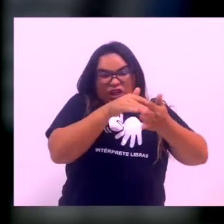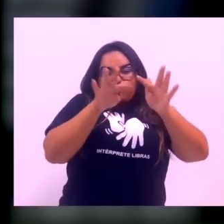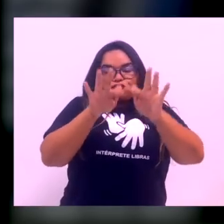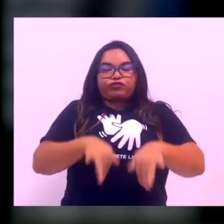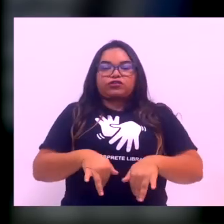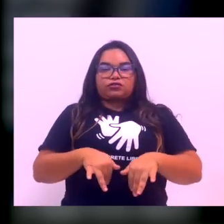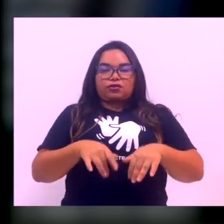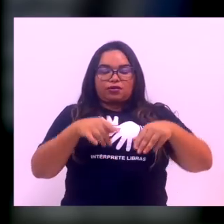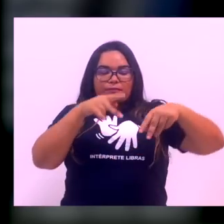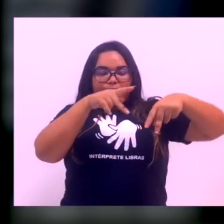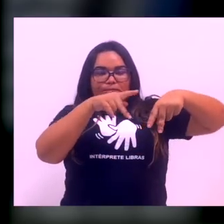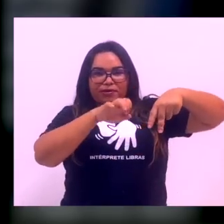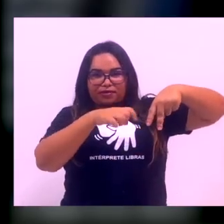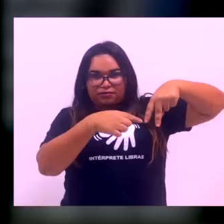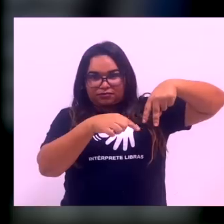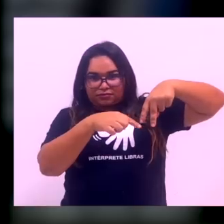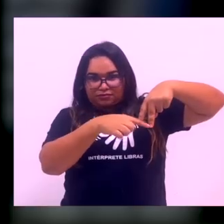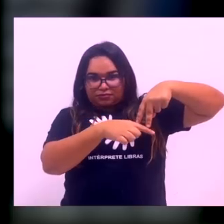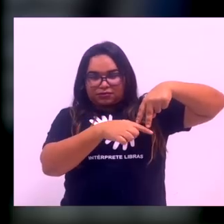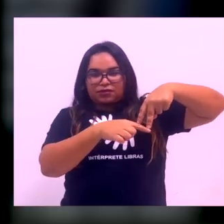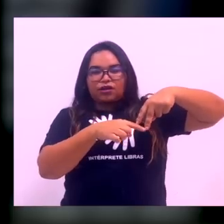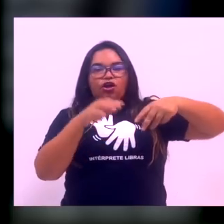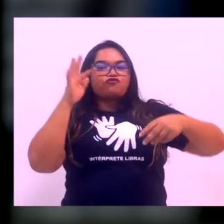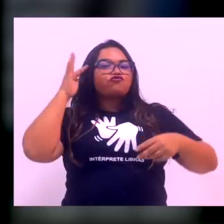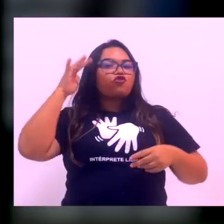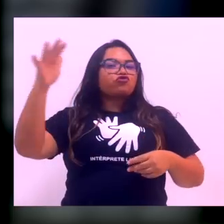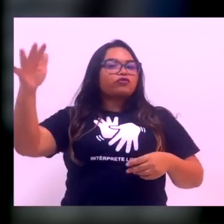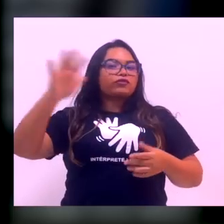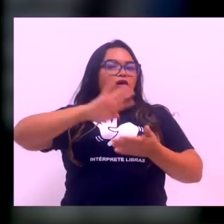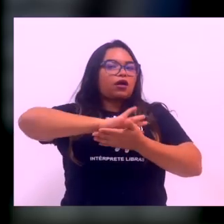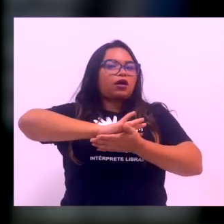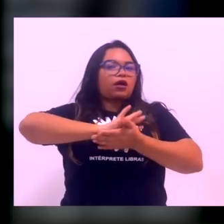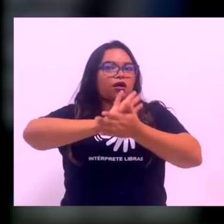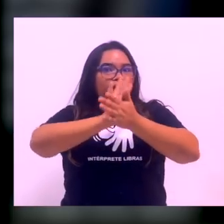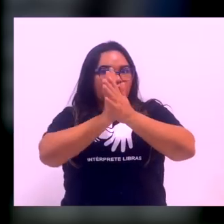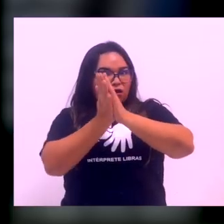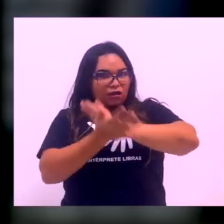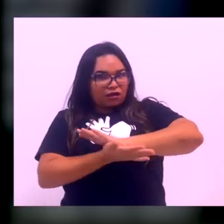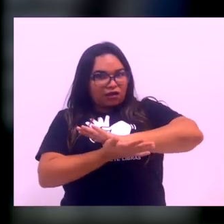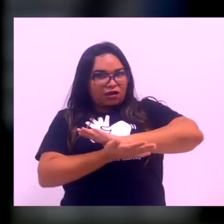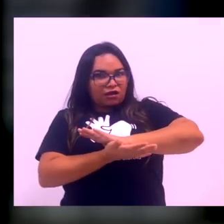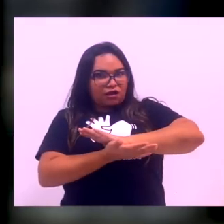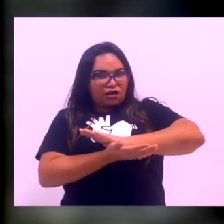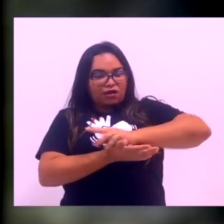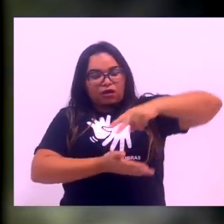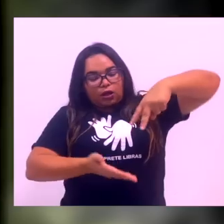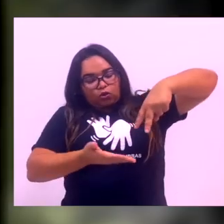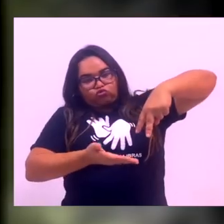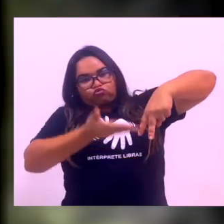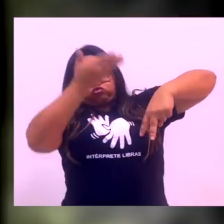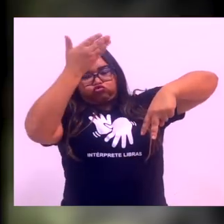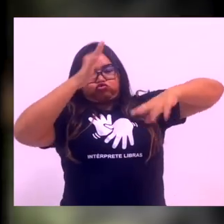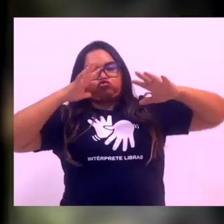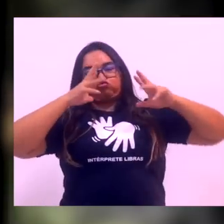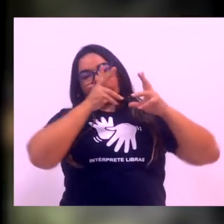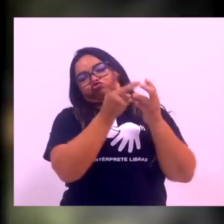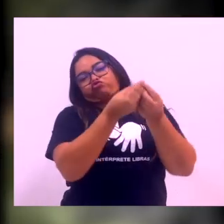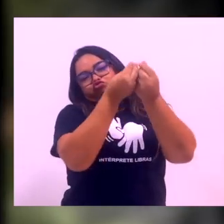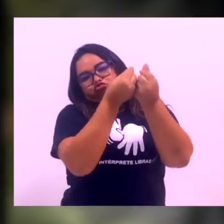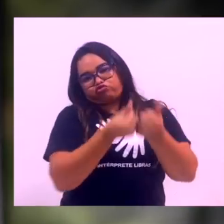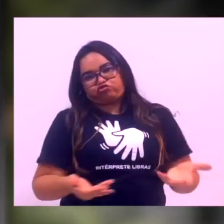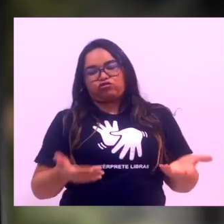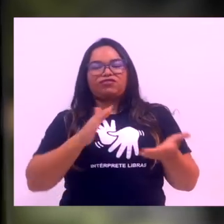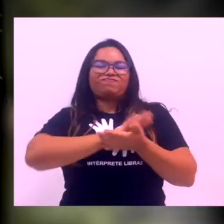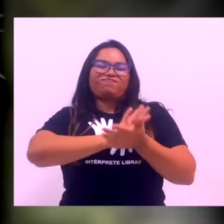e disseminado para o mundo inteiro na filosofia do ferro e do barro. Quando essa filosofia é finalmente